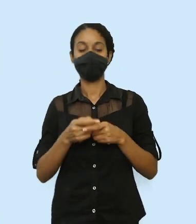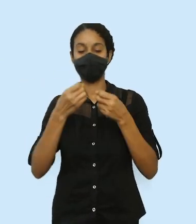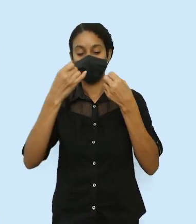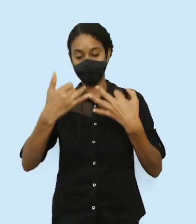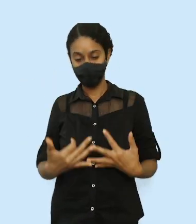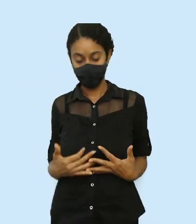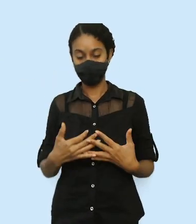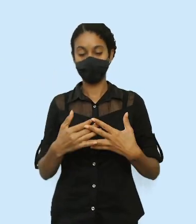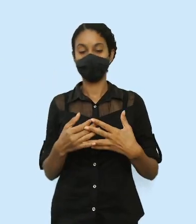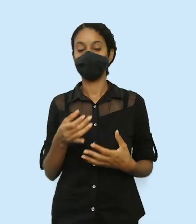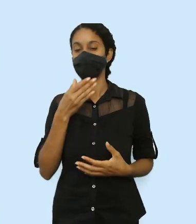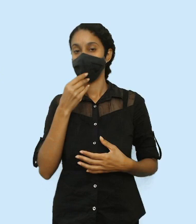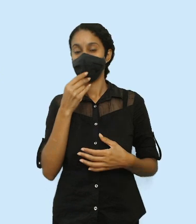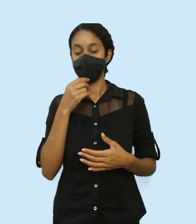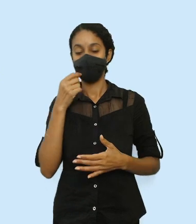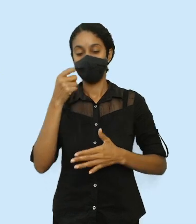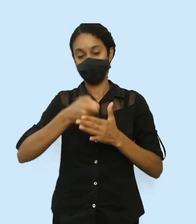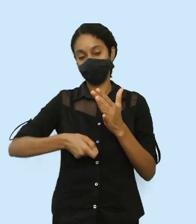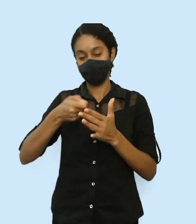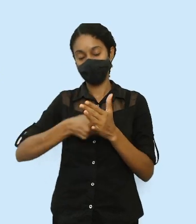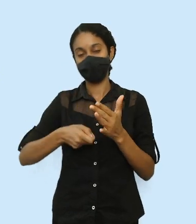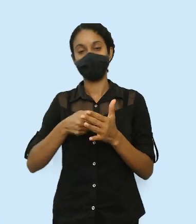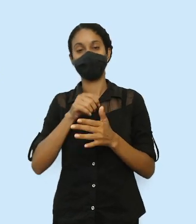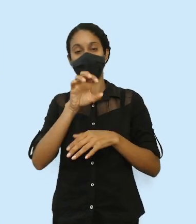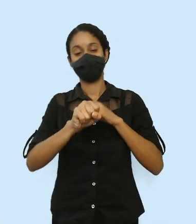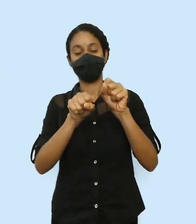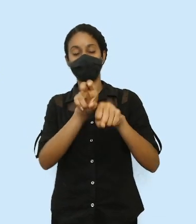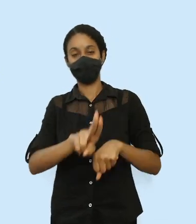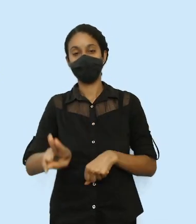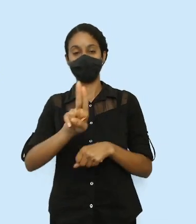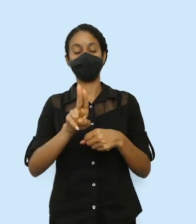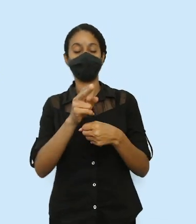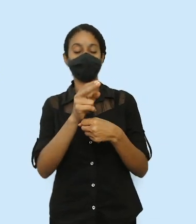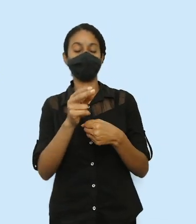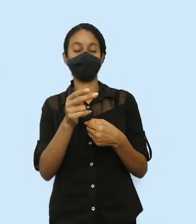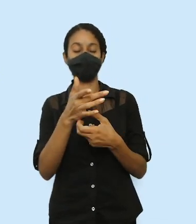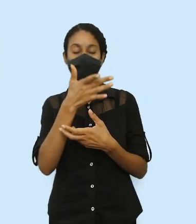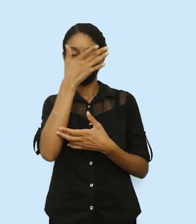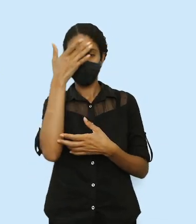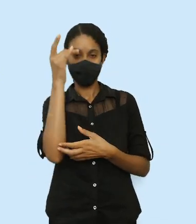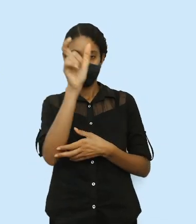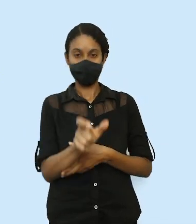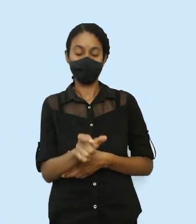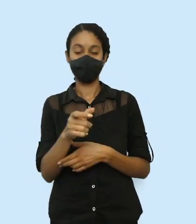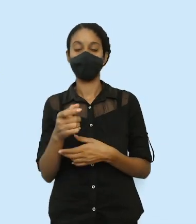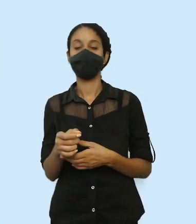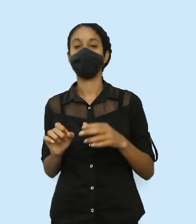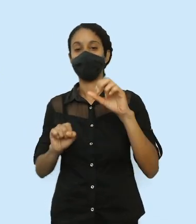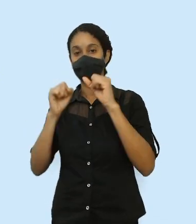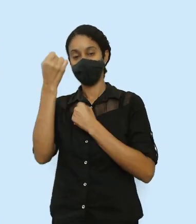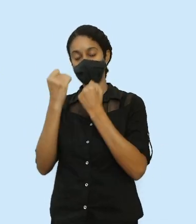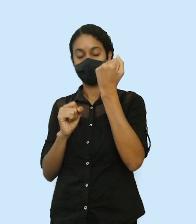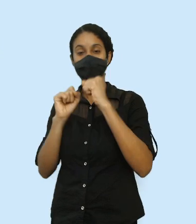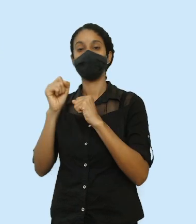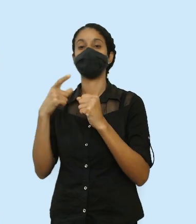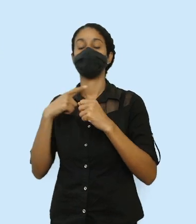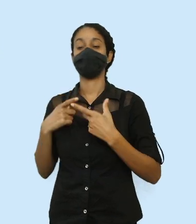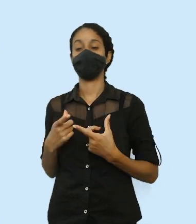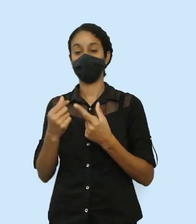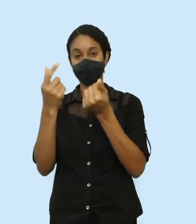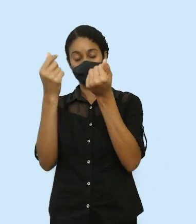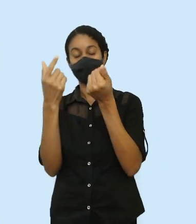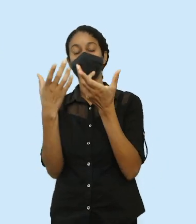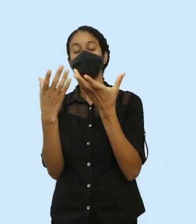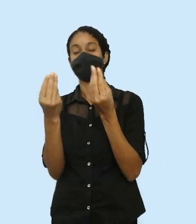homem pelo próprio homem. Você vai ter a indústria com lucros exorbitantes, já que a máquina ela consegue acelerar o processo de produção